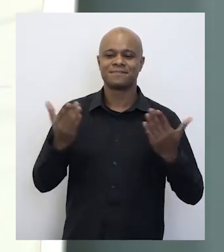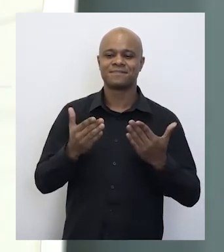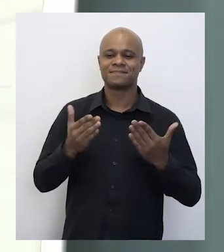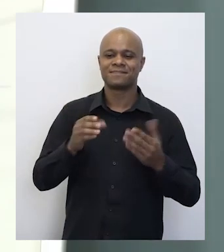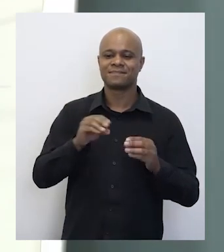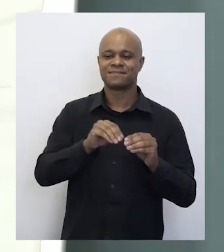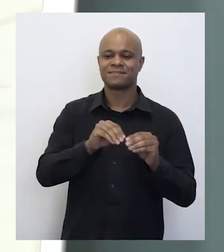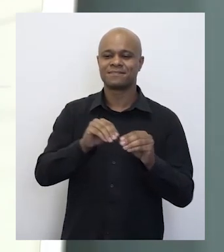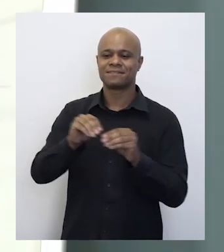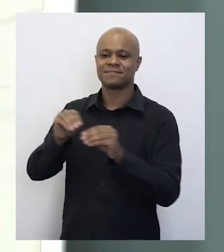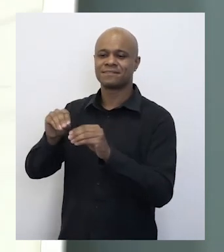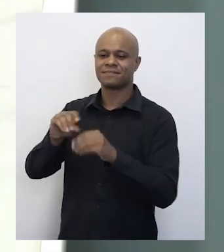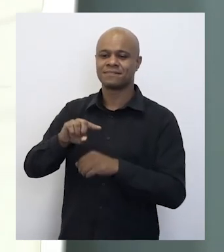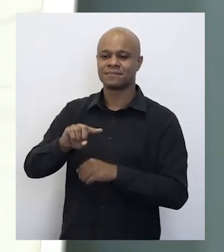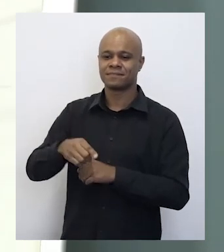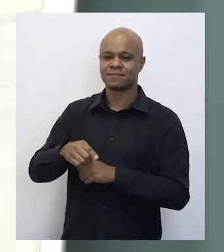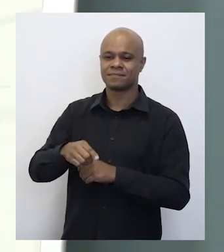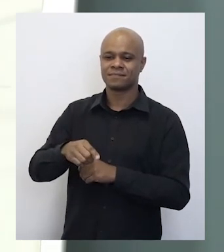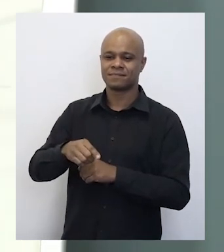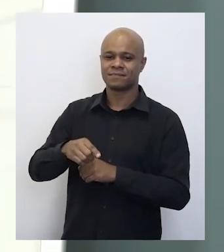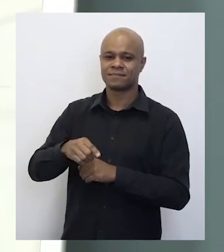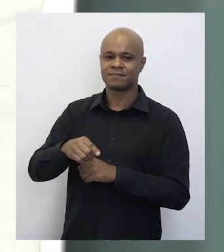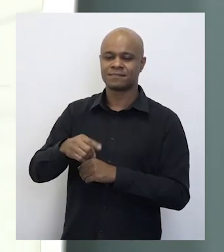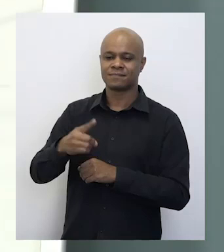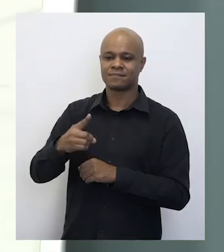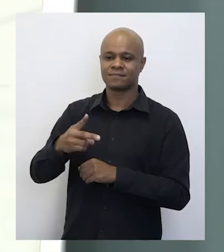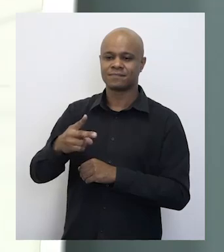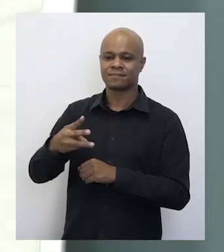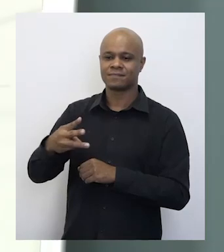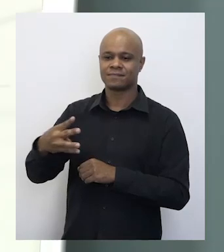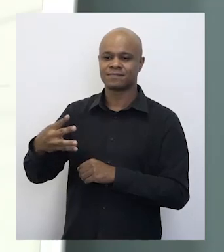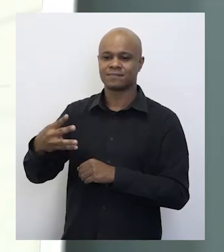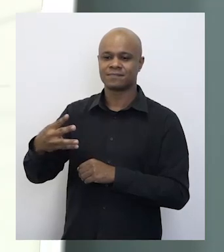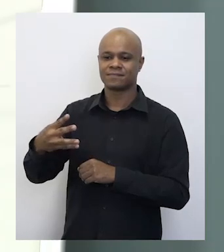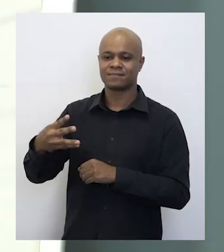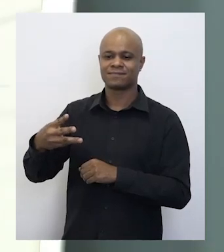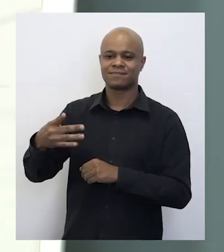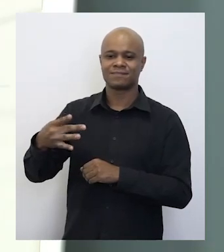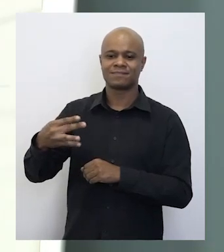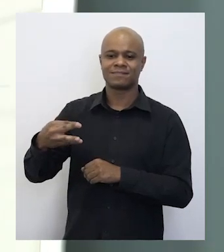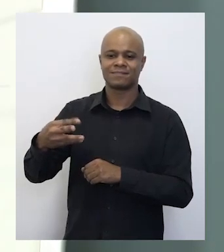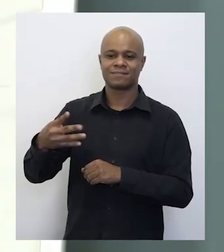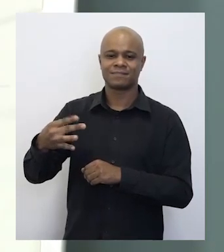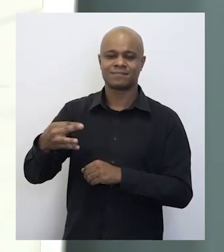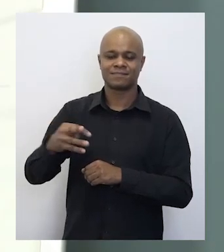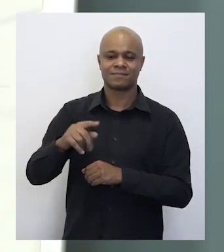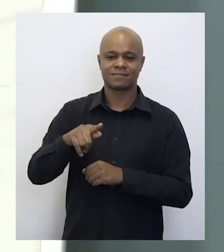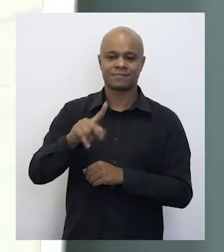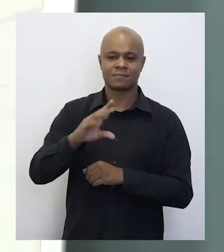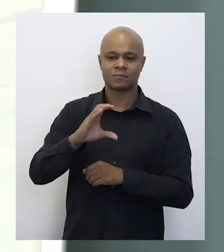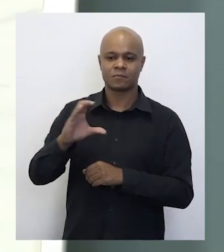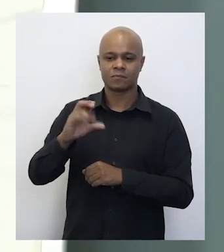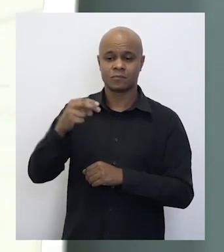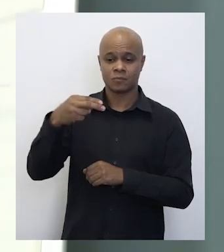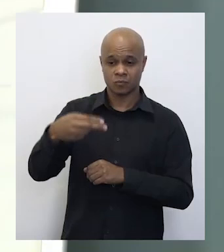Então, tá aqui a vírgula. 1, 2, 3, 4. Então, vai ficar assim, ó. KC igual